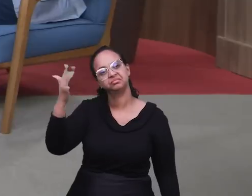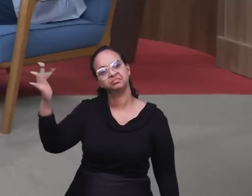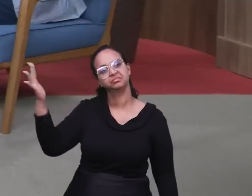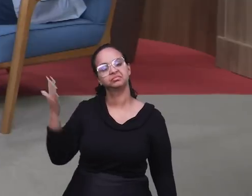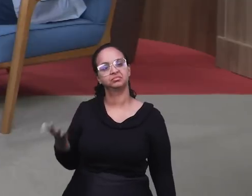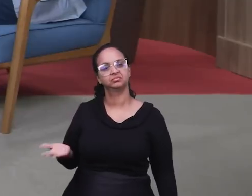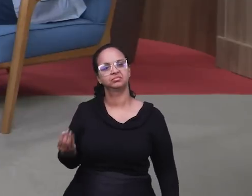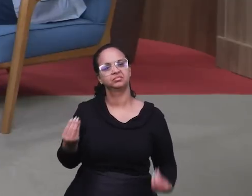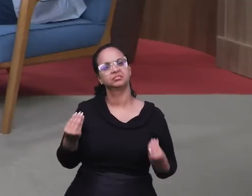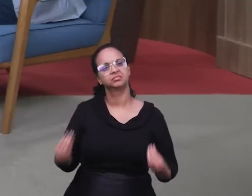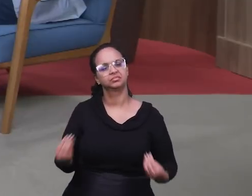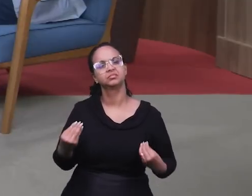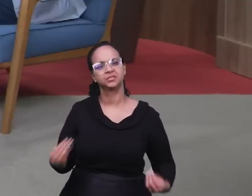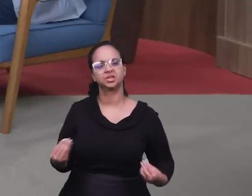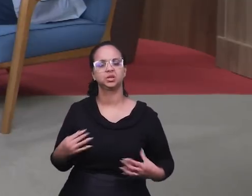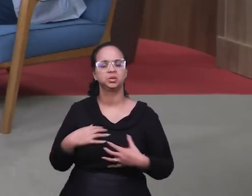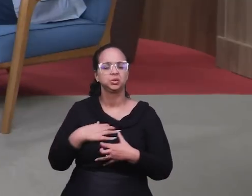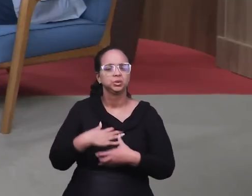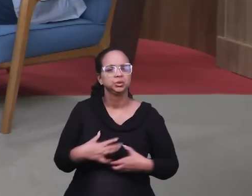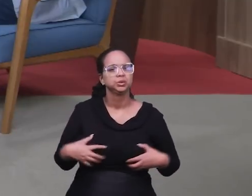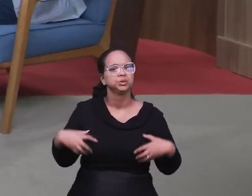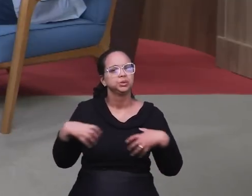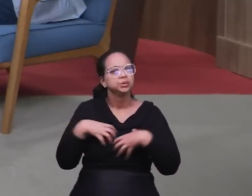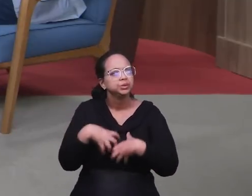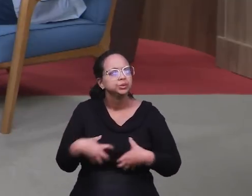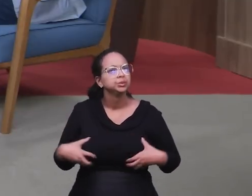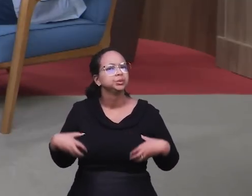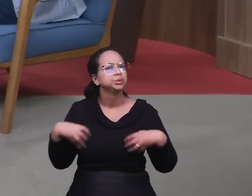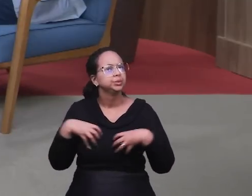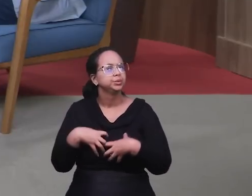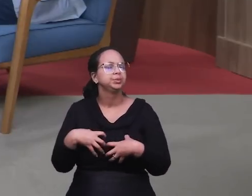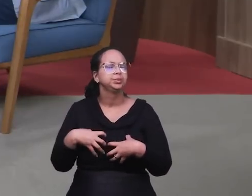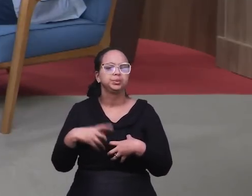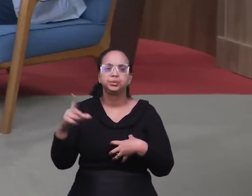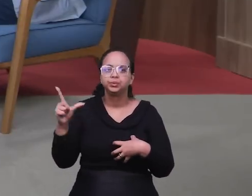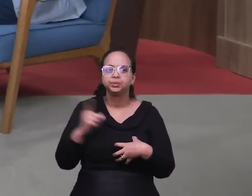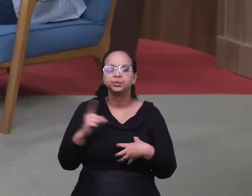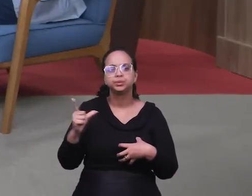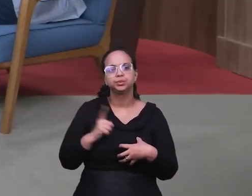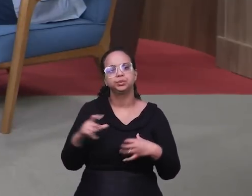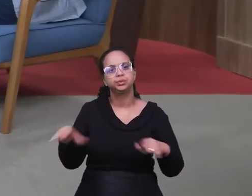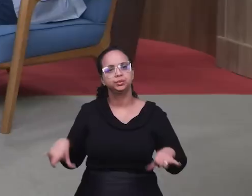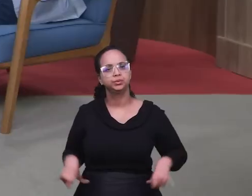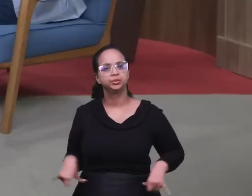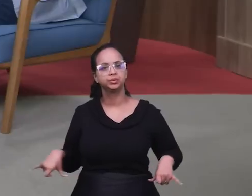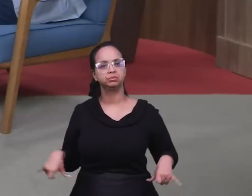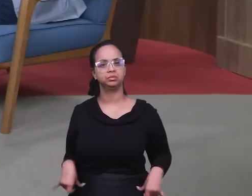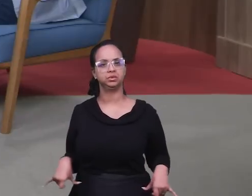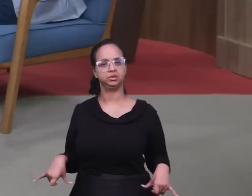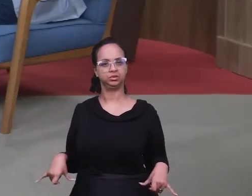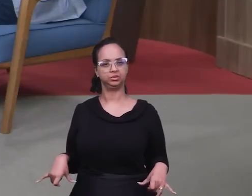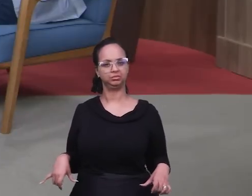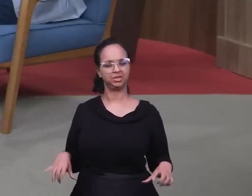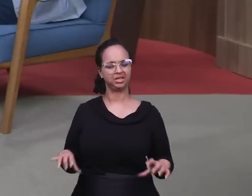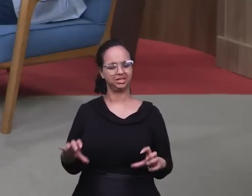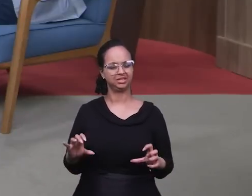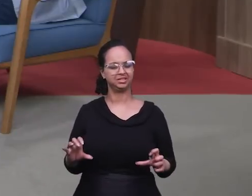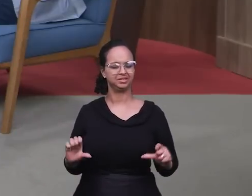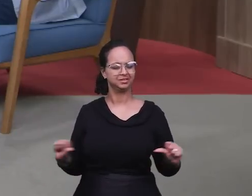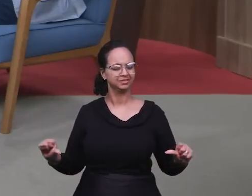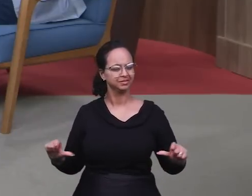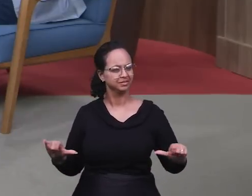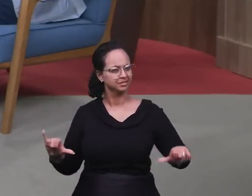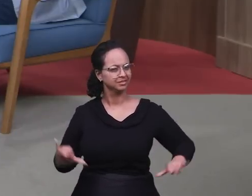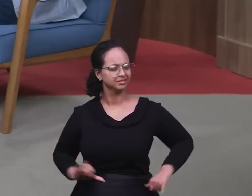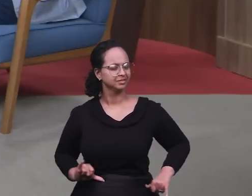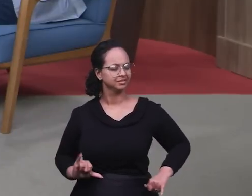imaginar a intensidade dessa agonia, desse sofrimento. É por isso, é a mirra, né?